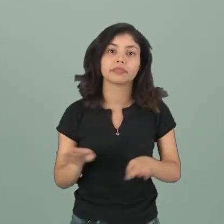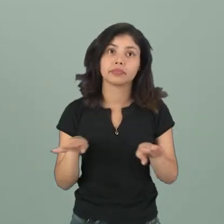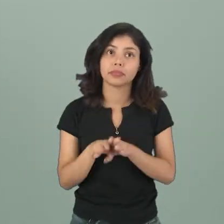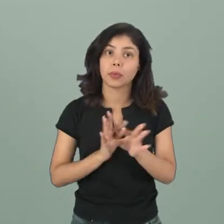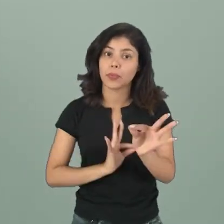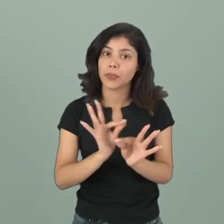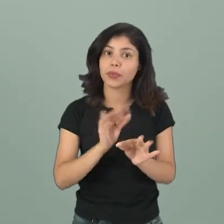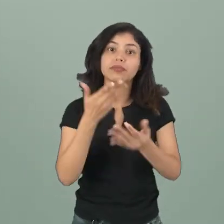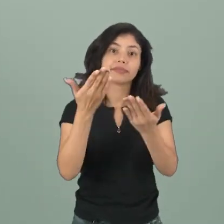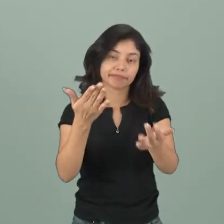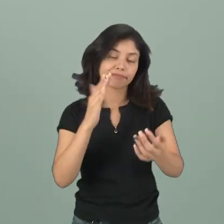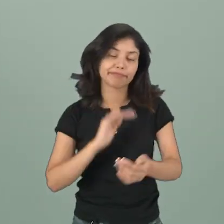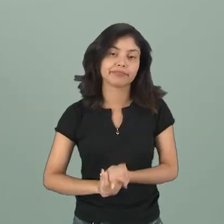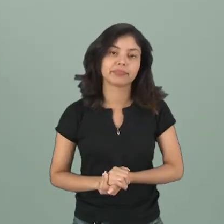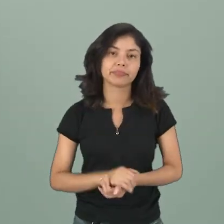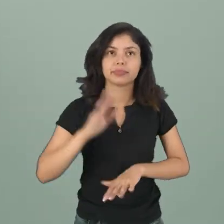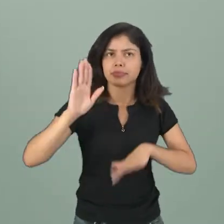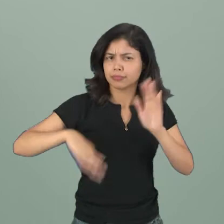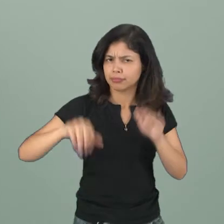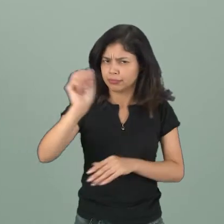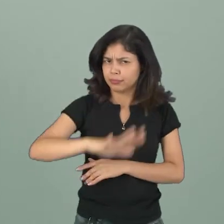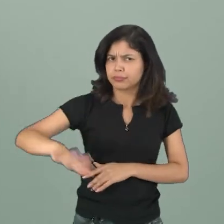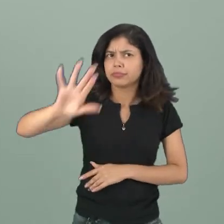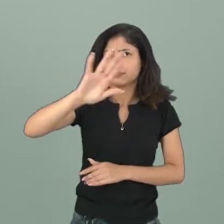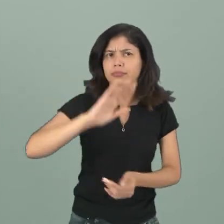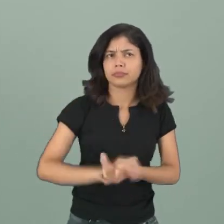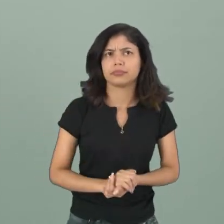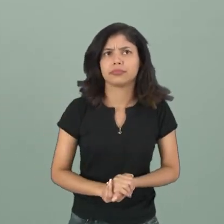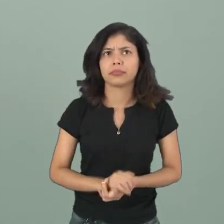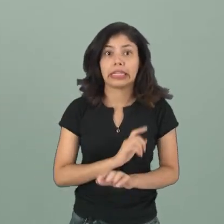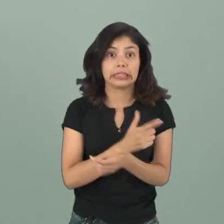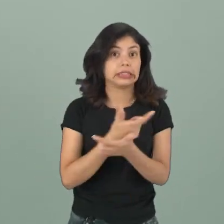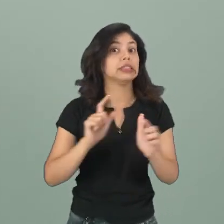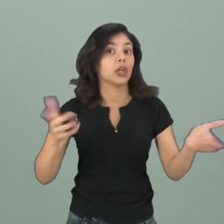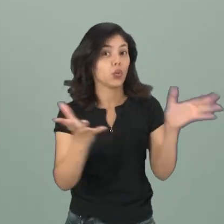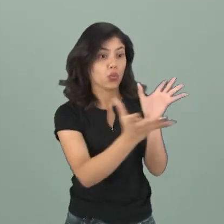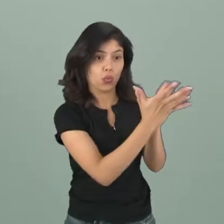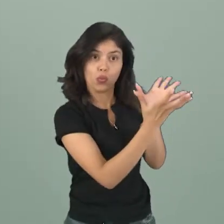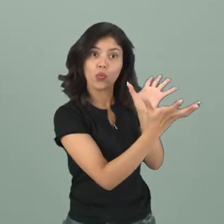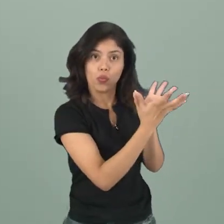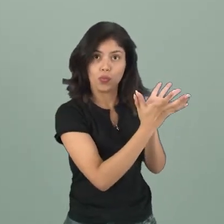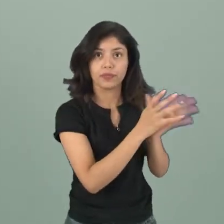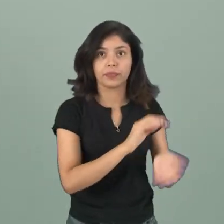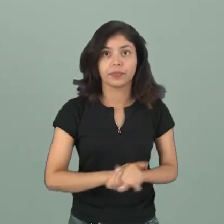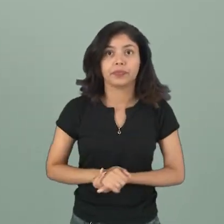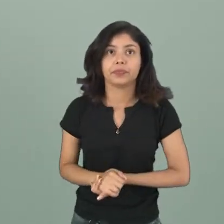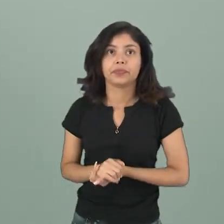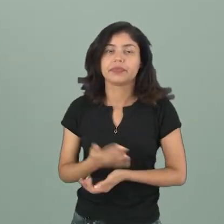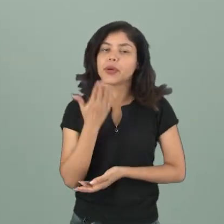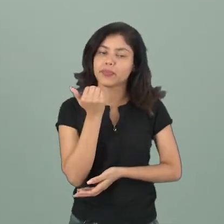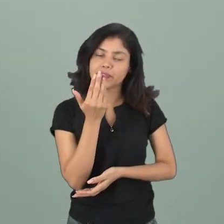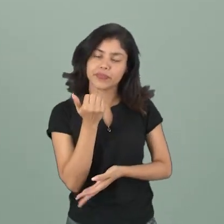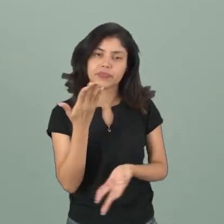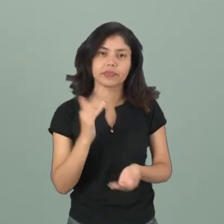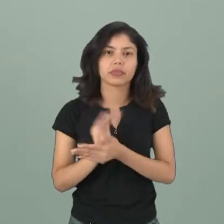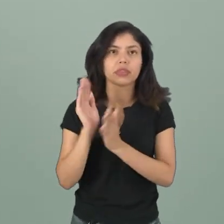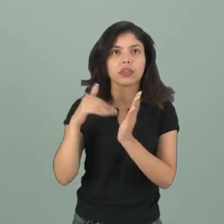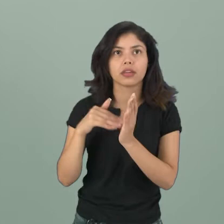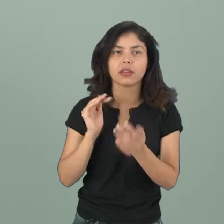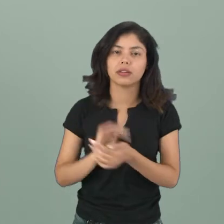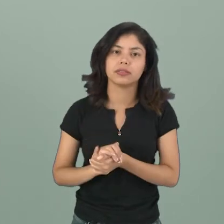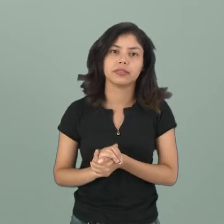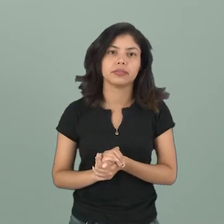trata dessa cigana. Geralmente elas estão em grandes grupos para se alimentar e até mesmo